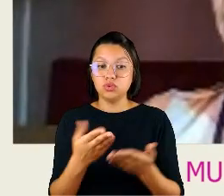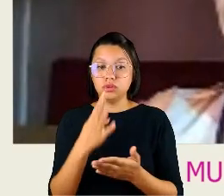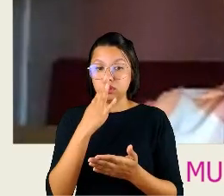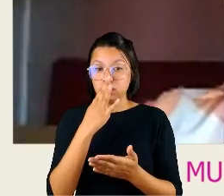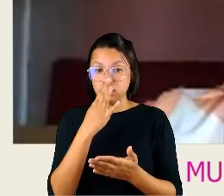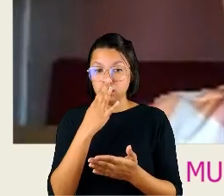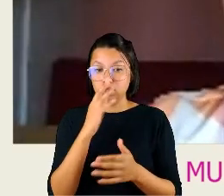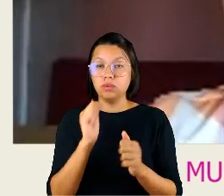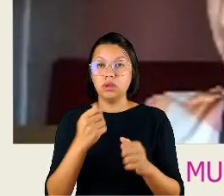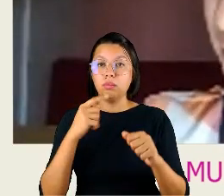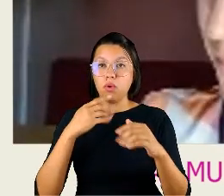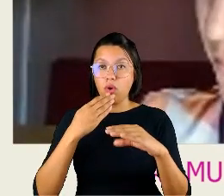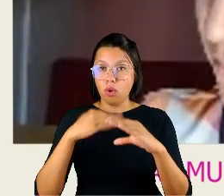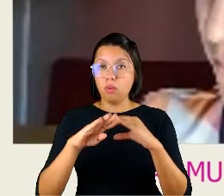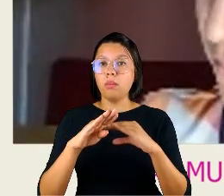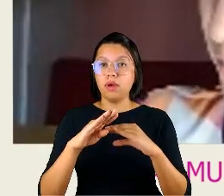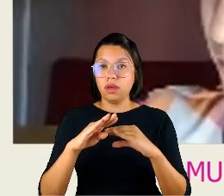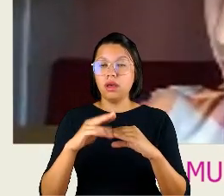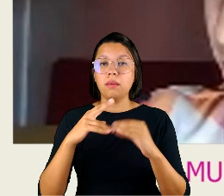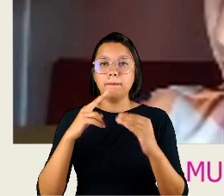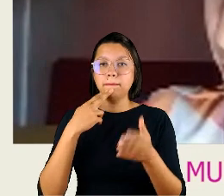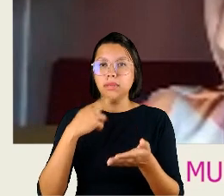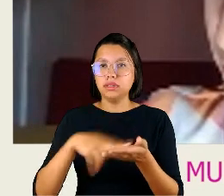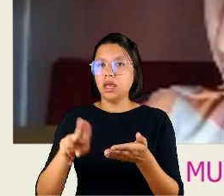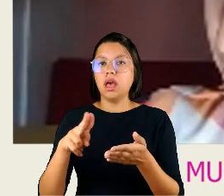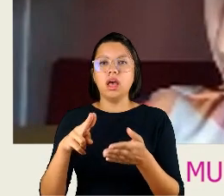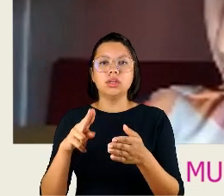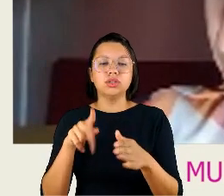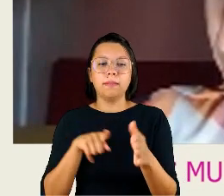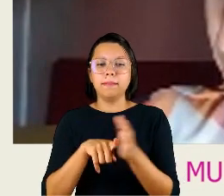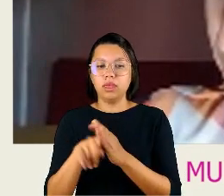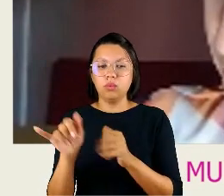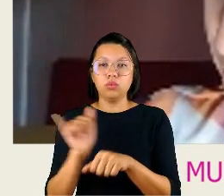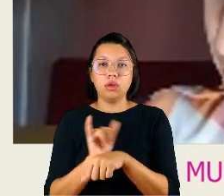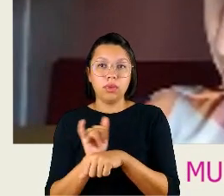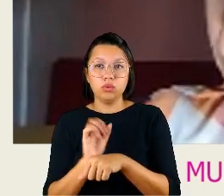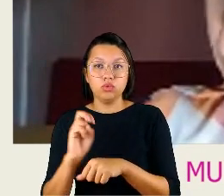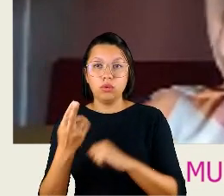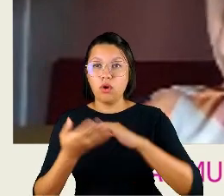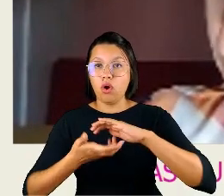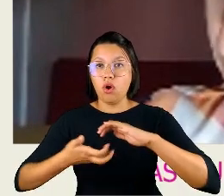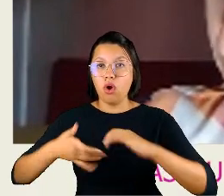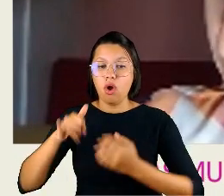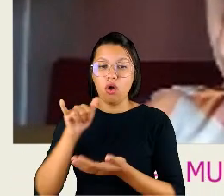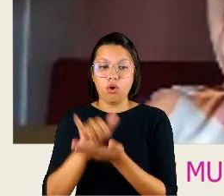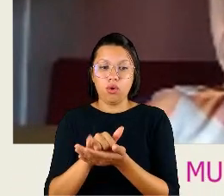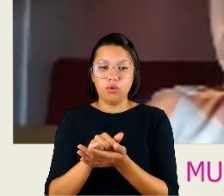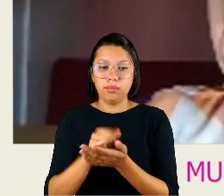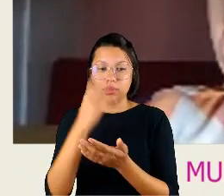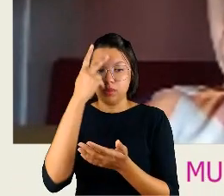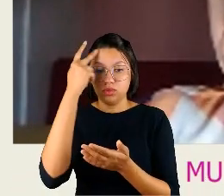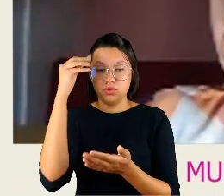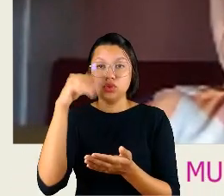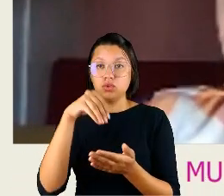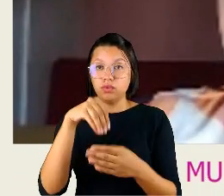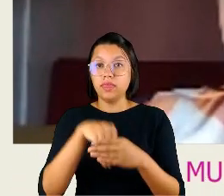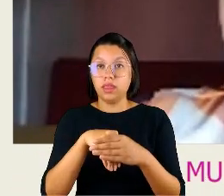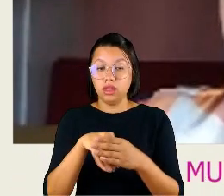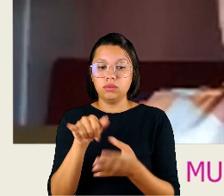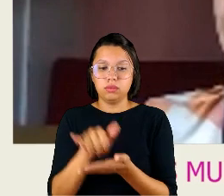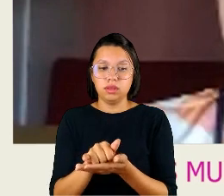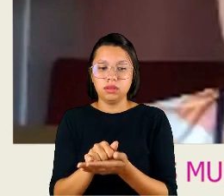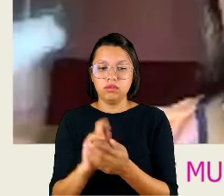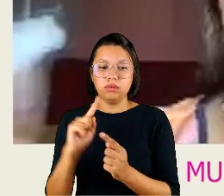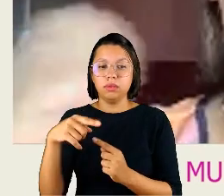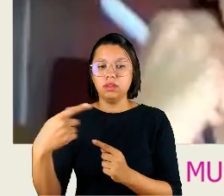assistindo que podem enviar mensagens, perguntas pelo YouTube ou pelo chat aqui no Teams, para quem estiver dentro da plataforma, e na sequência,